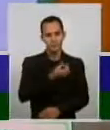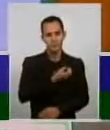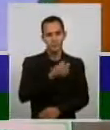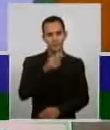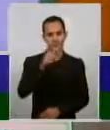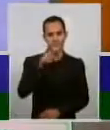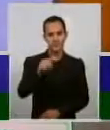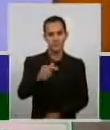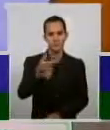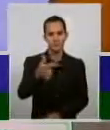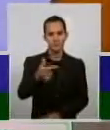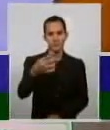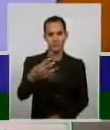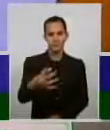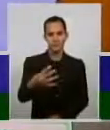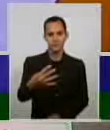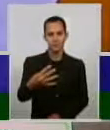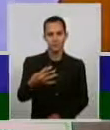número